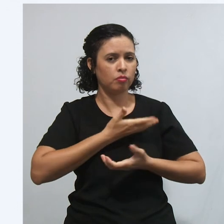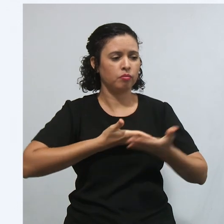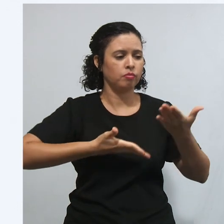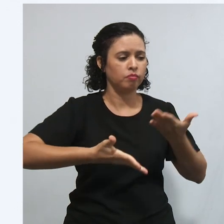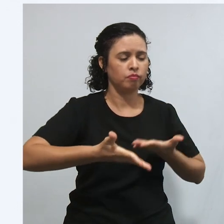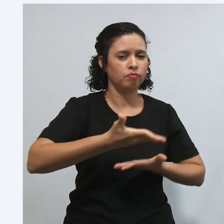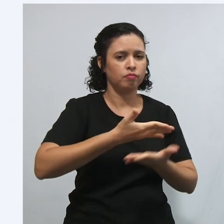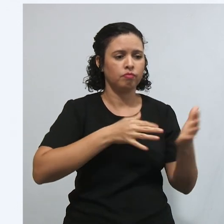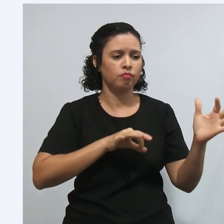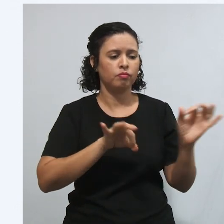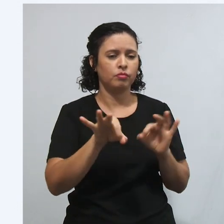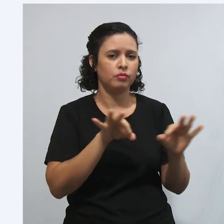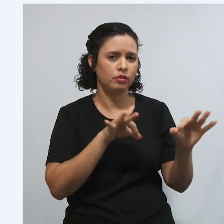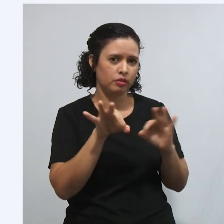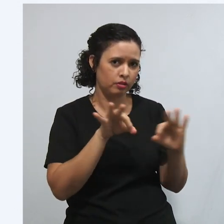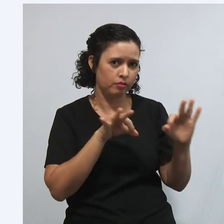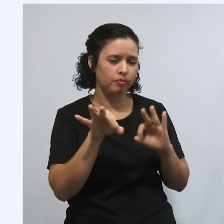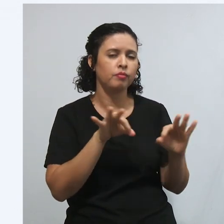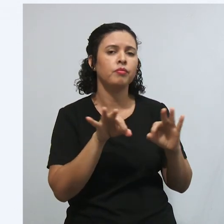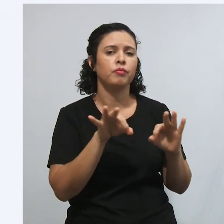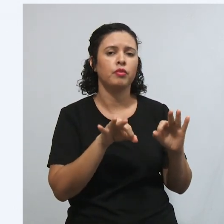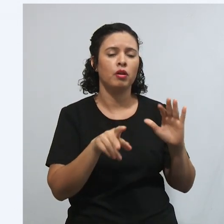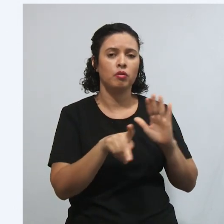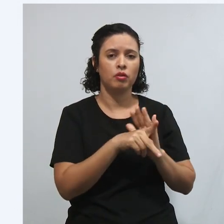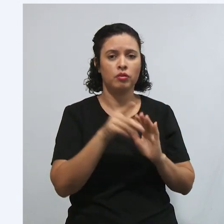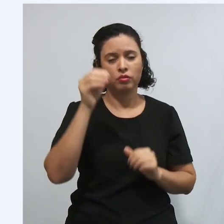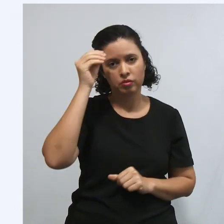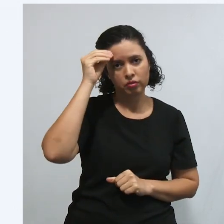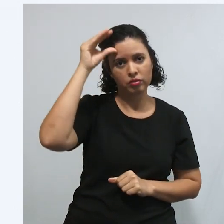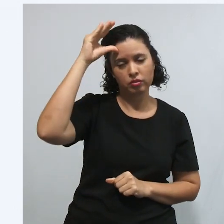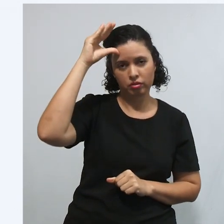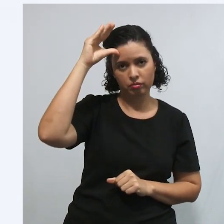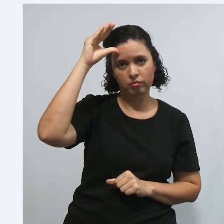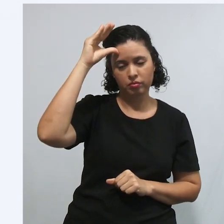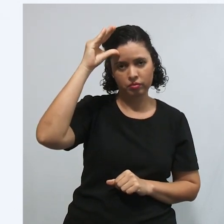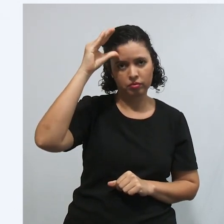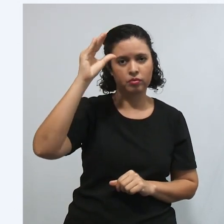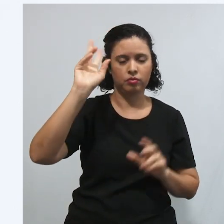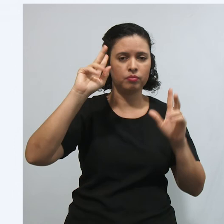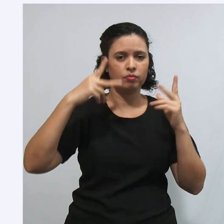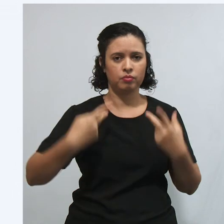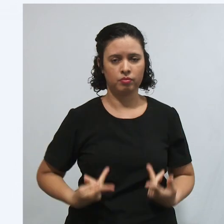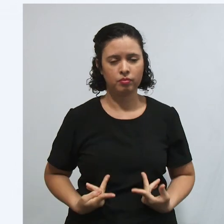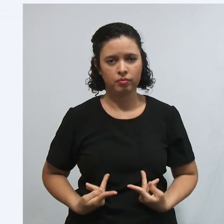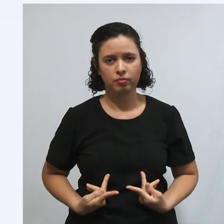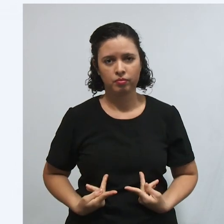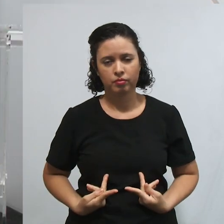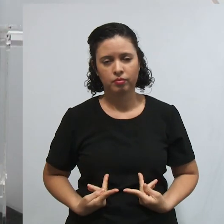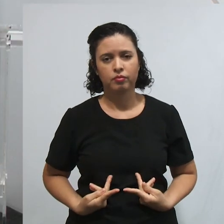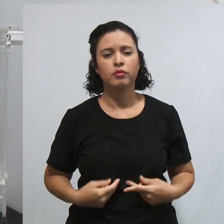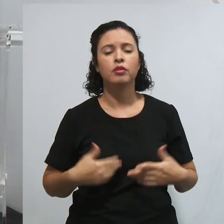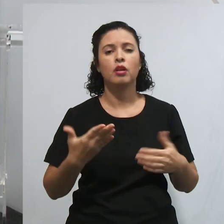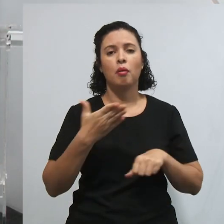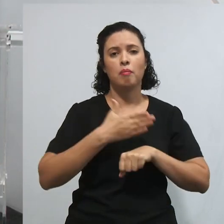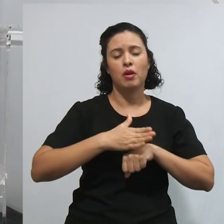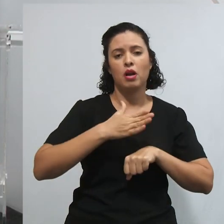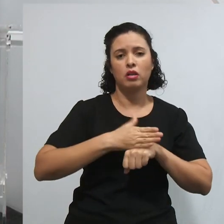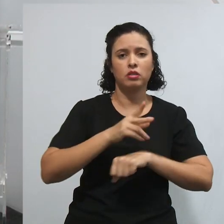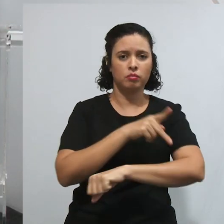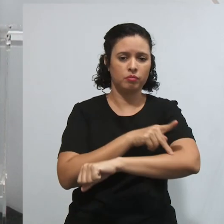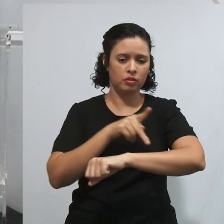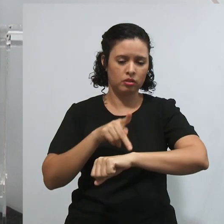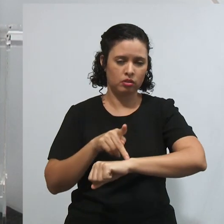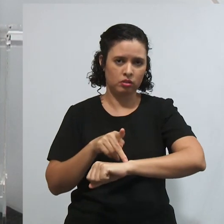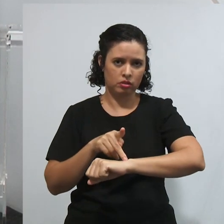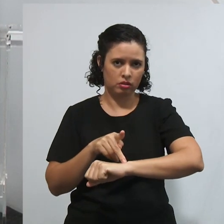mediações planejadas e intencionais dos conhecimentos produzidos pela humanidade. Veja bem, a prática pedagógica não deve ser